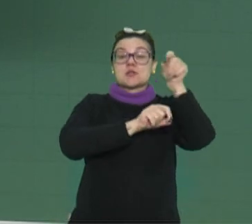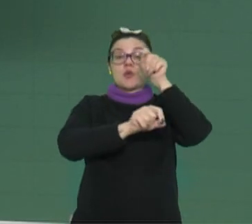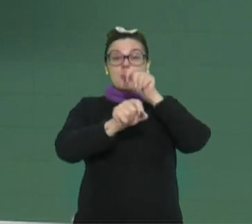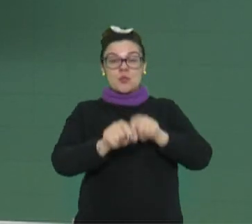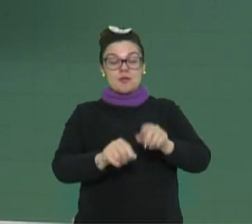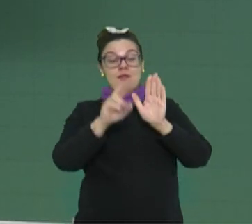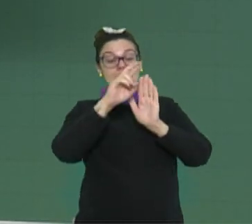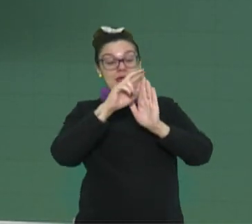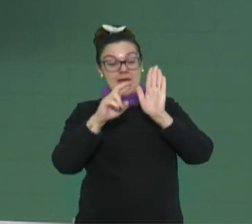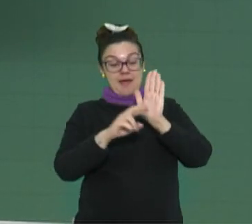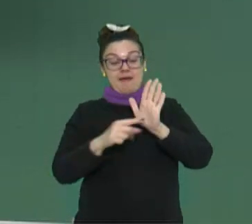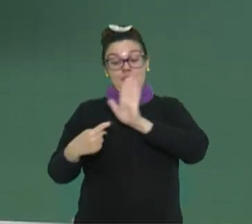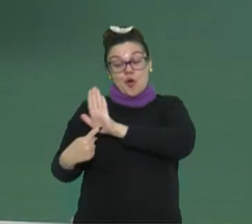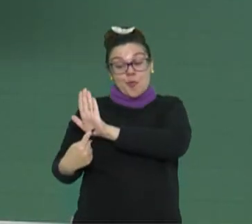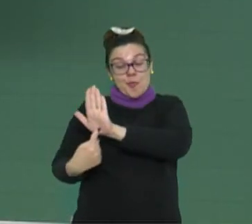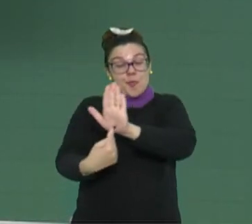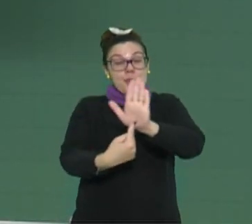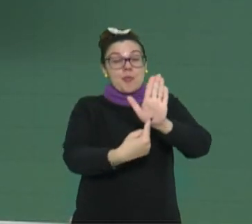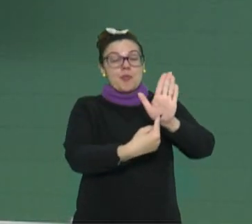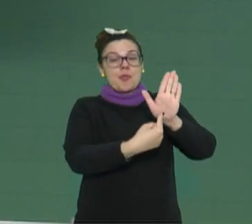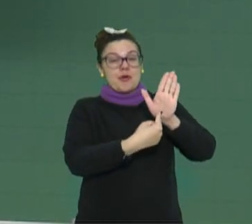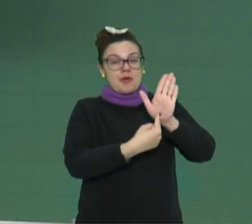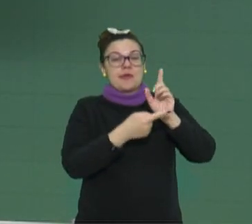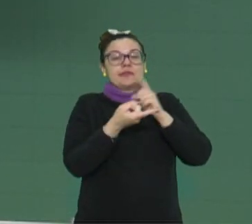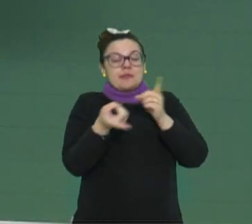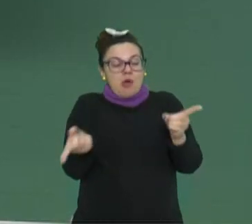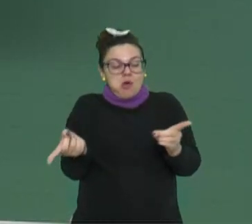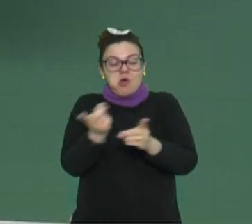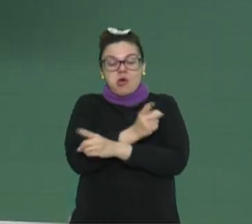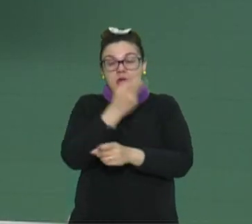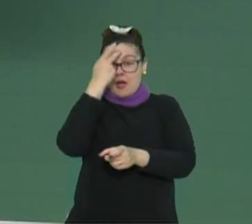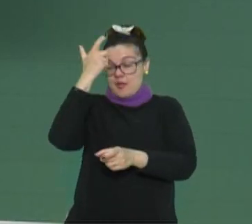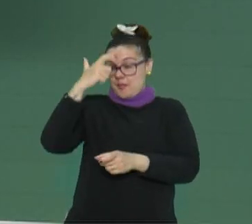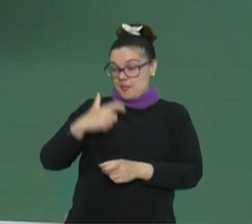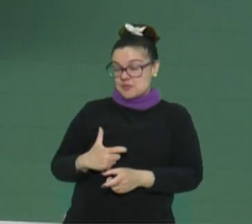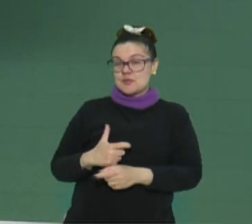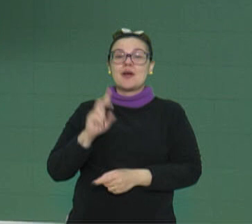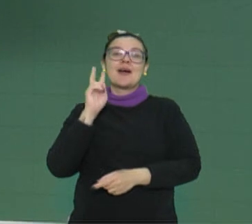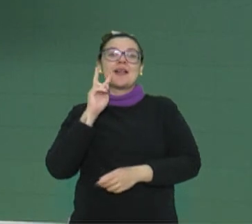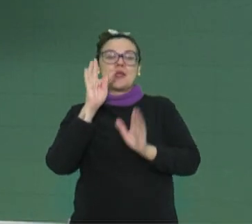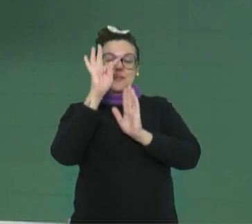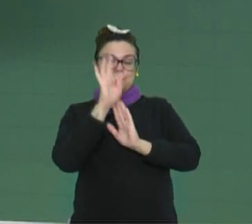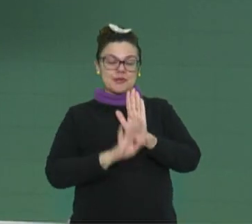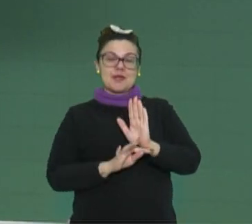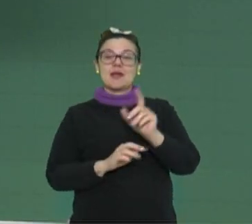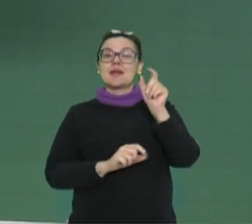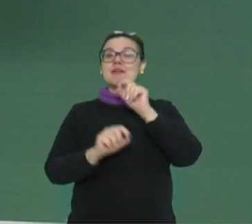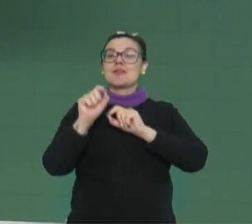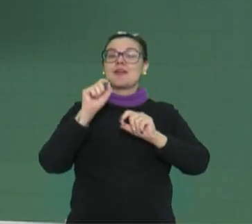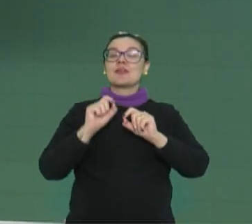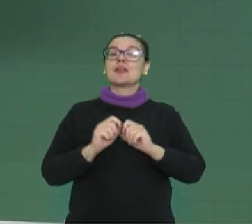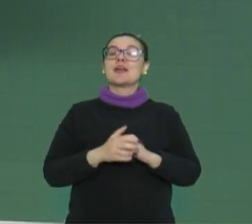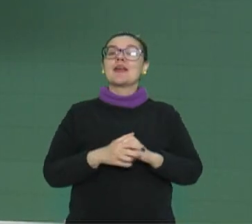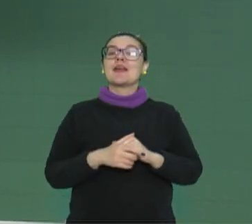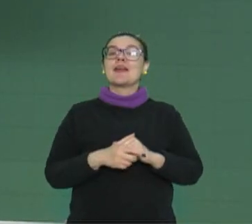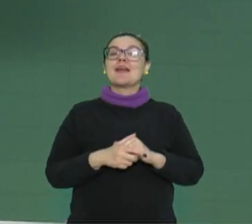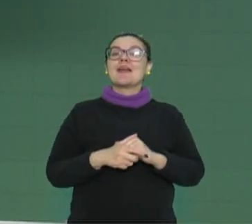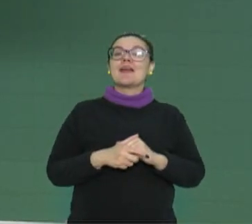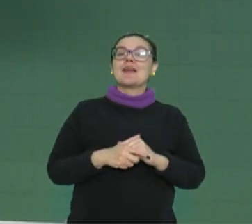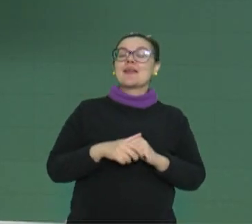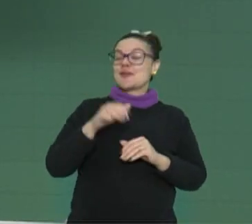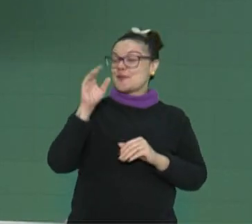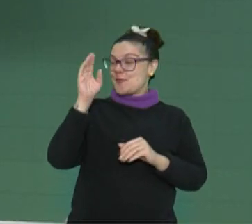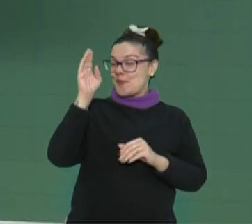o que é moral constitui uma ambiguidade inerente ao ser humano. Lembra lá do texto falando que o brazuca,